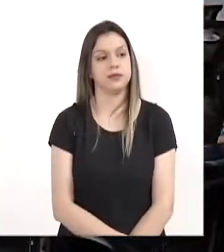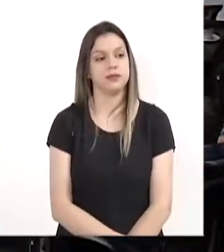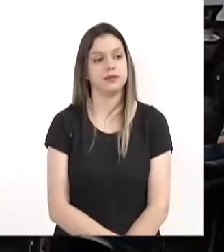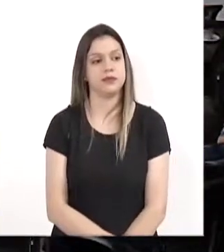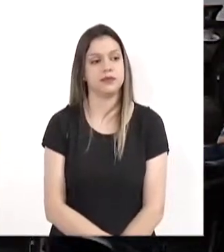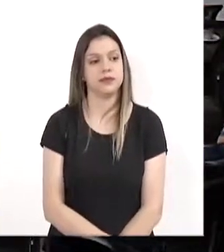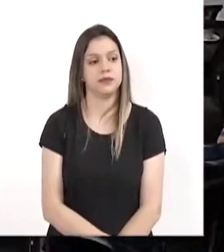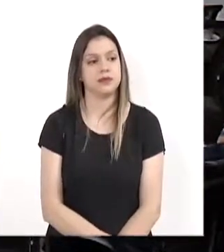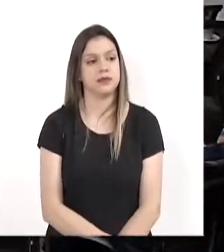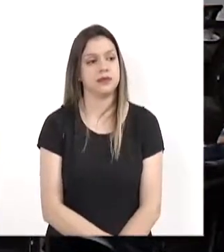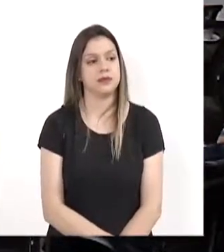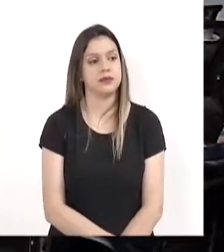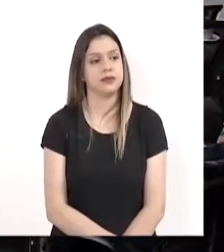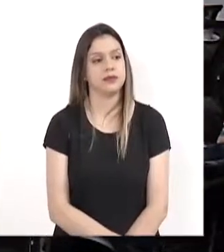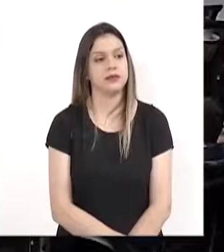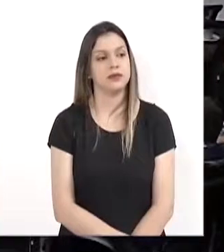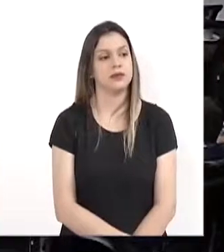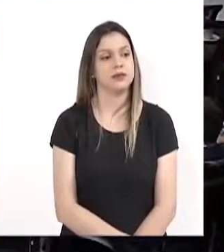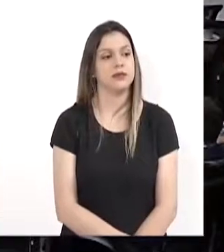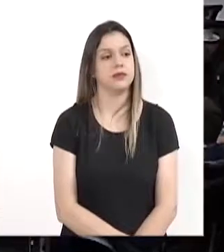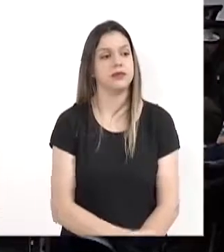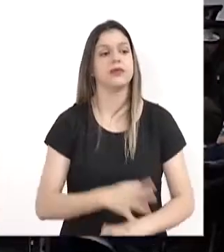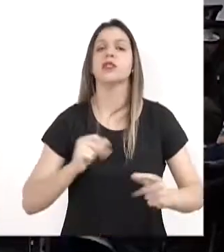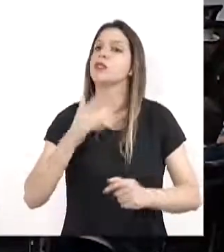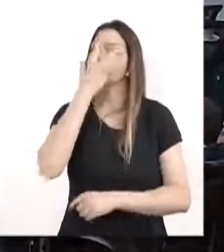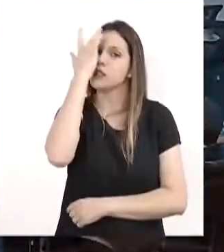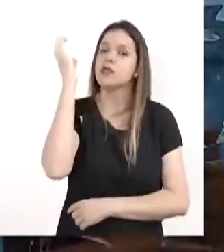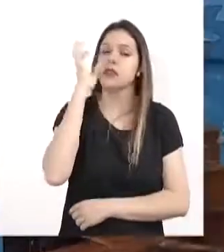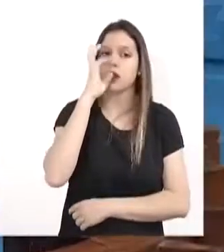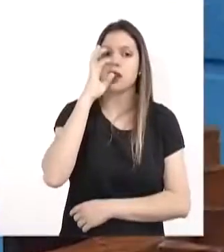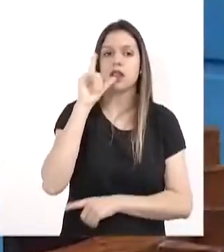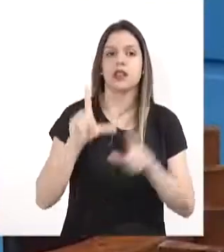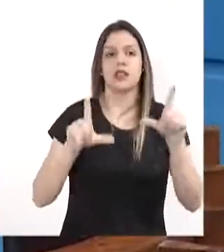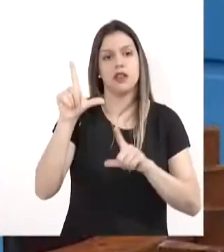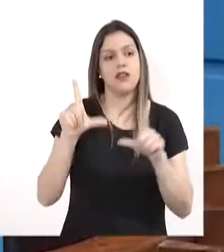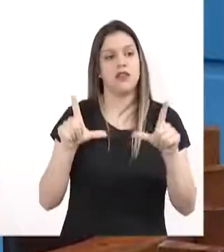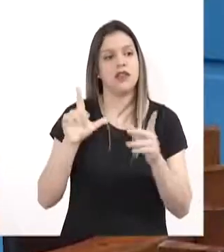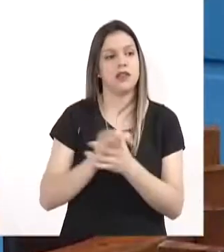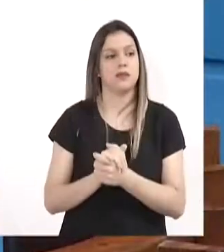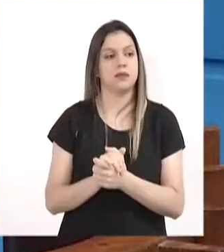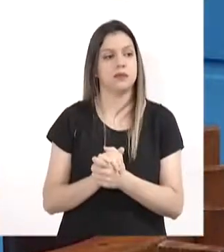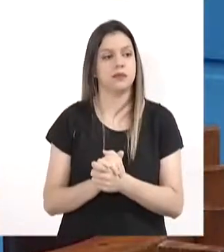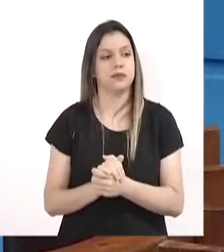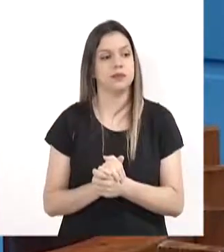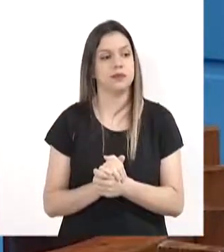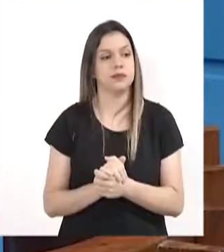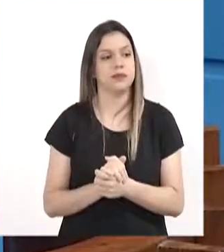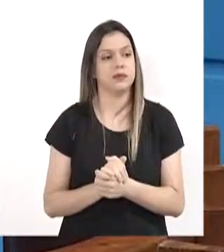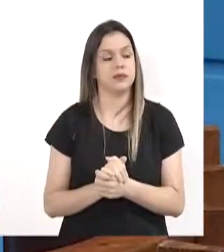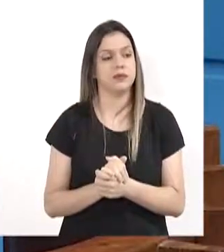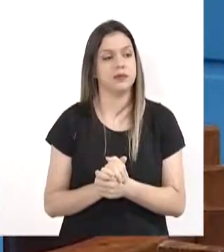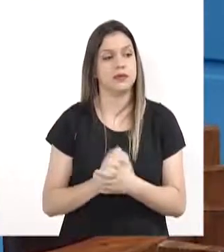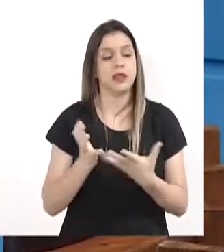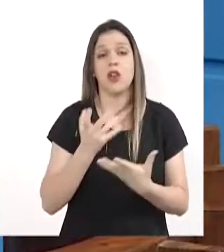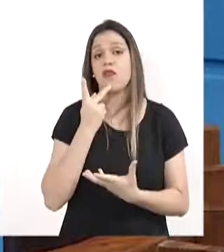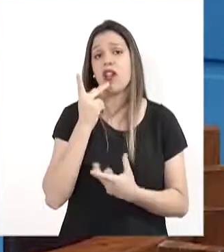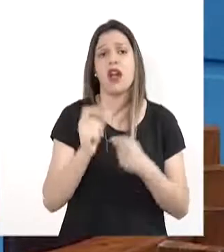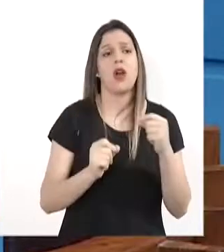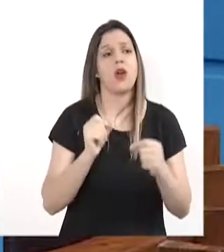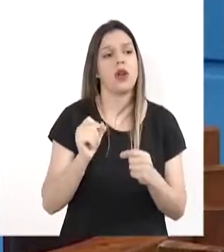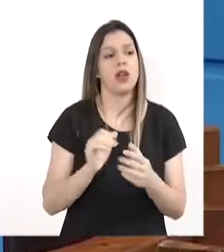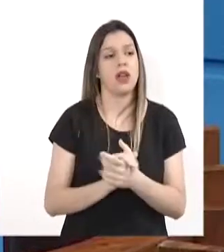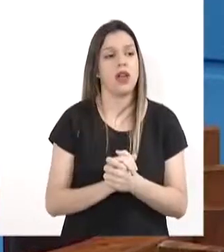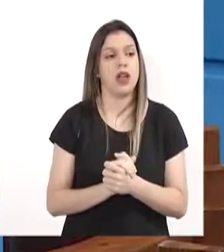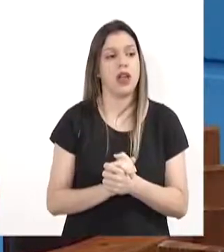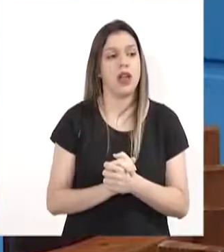Presidente, público que nos assiste, nos acompanha pela TV Assembleia, eu gostaria de dizer só uma coisa. Às